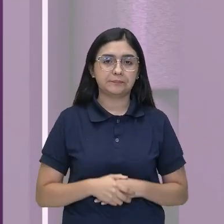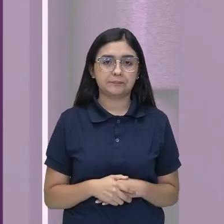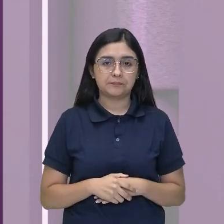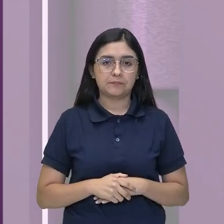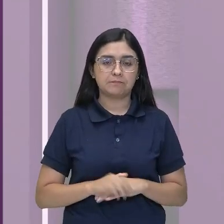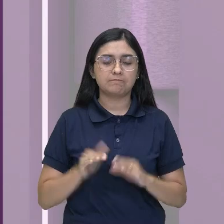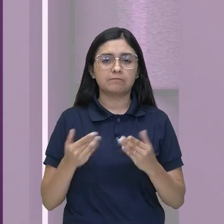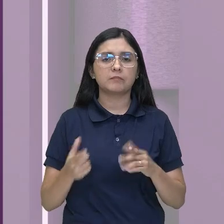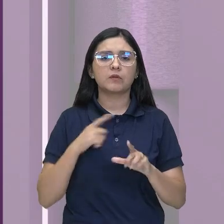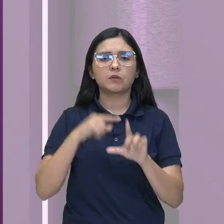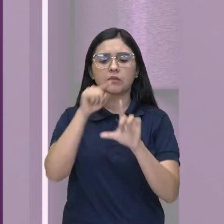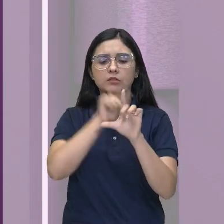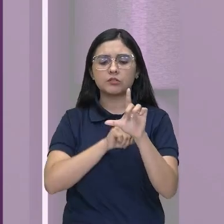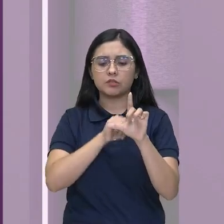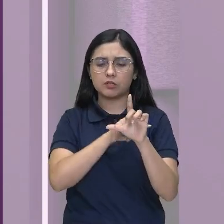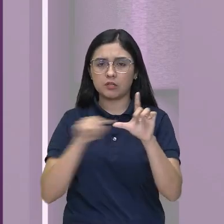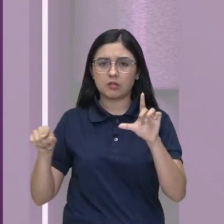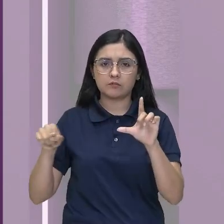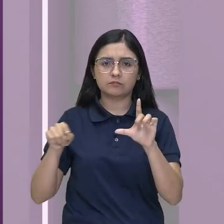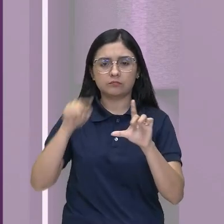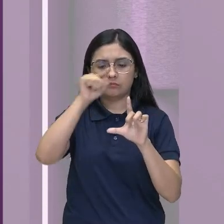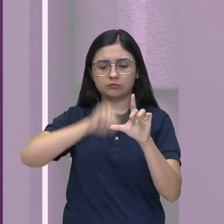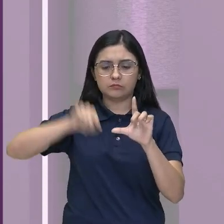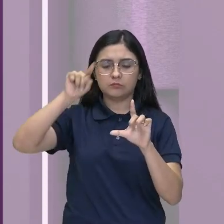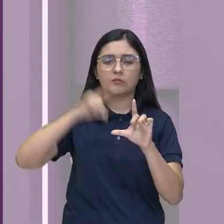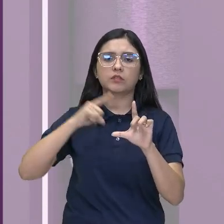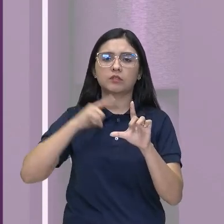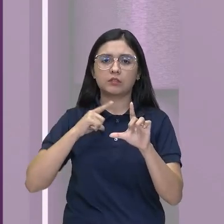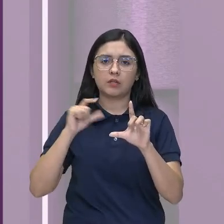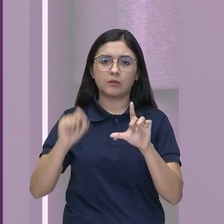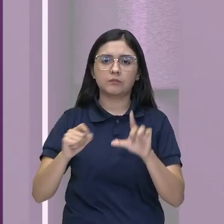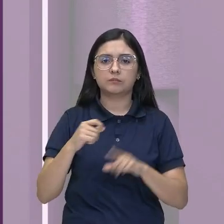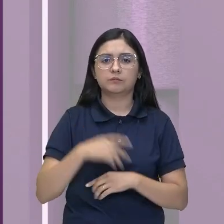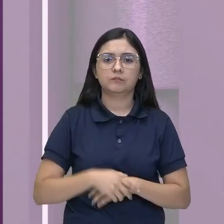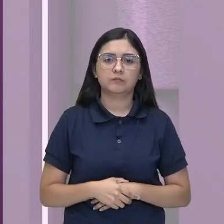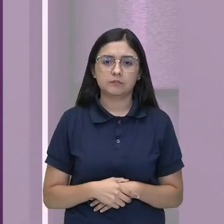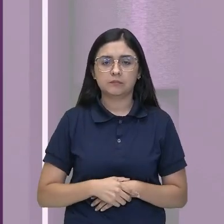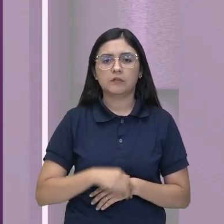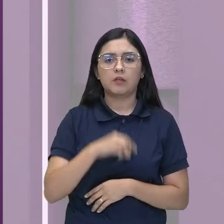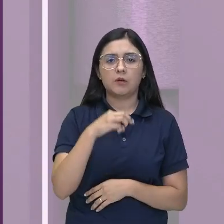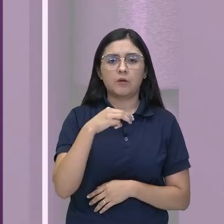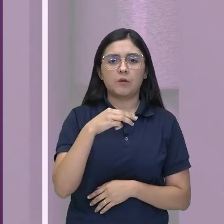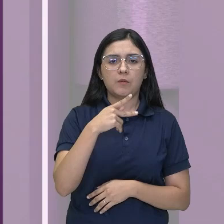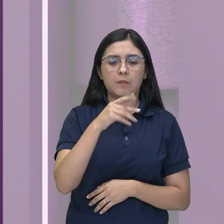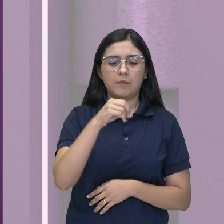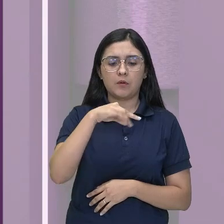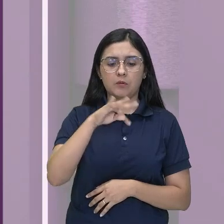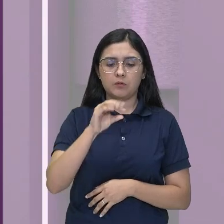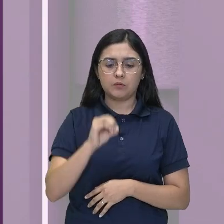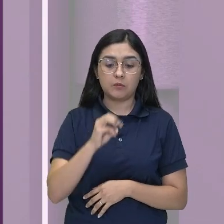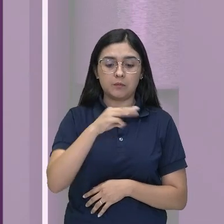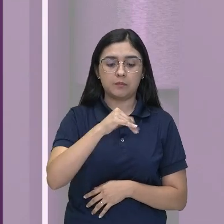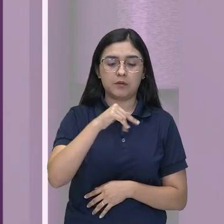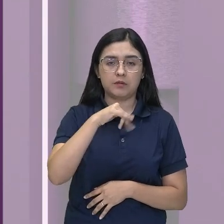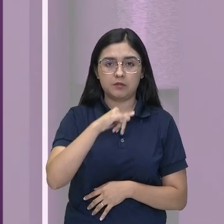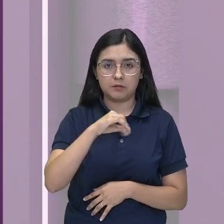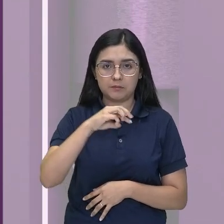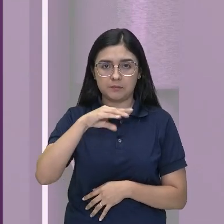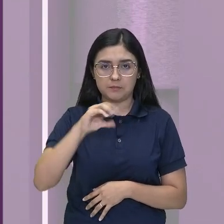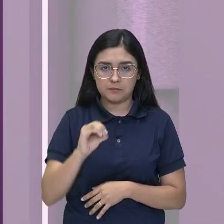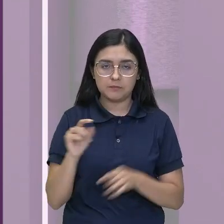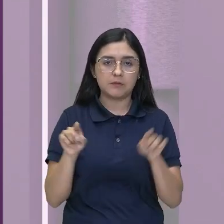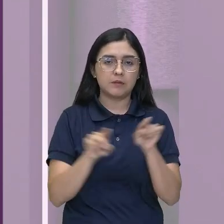esse gráfico, essa parábola, ela tem um ponto mínimo e um ponto máximo, beleza? É isso que a gente vai